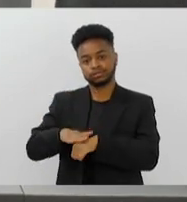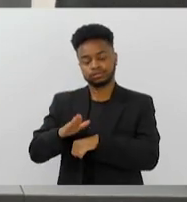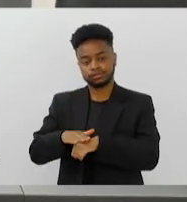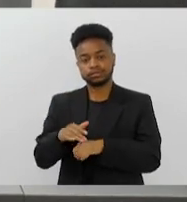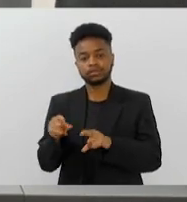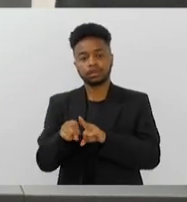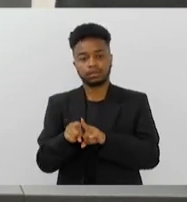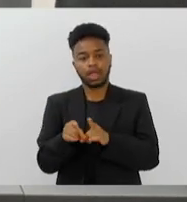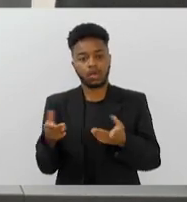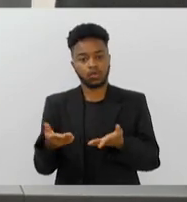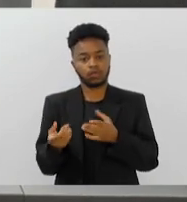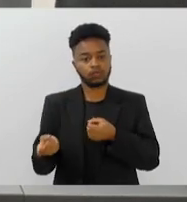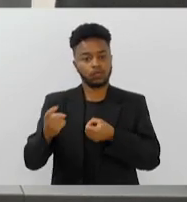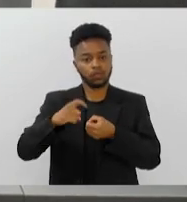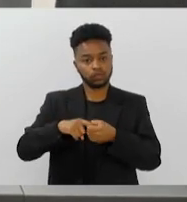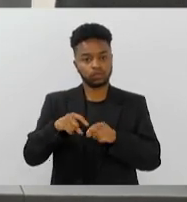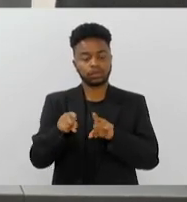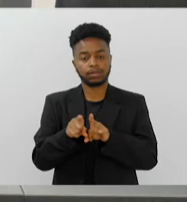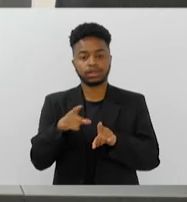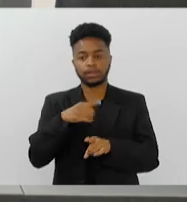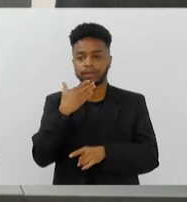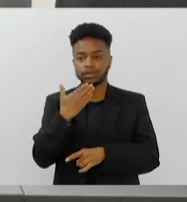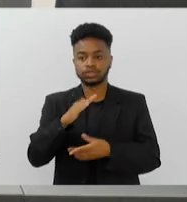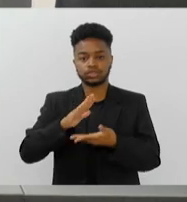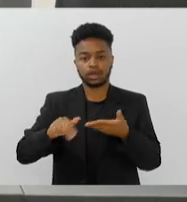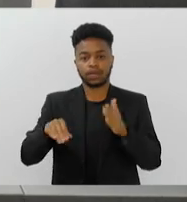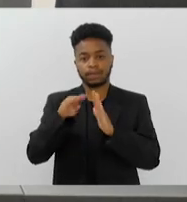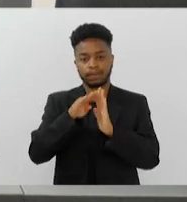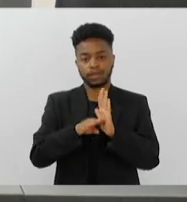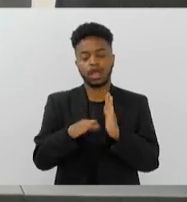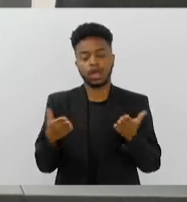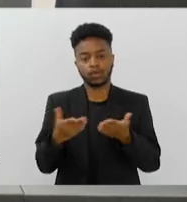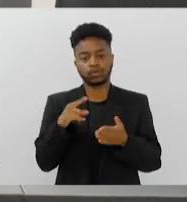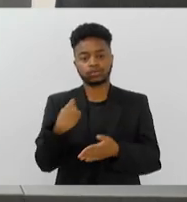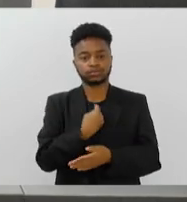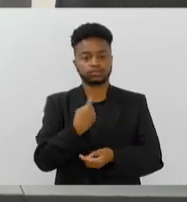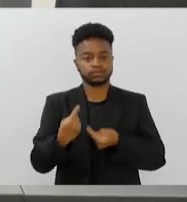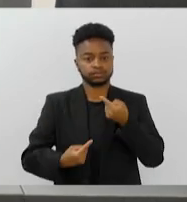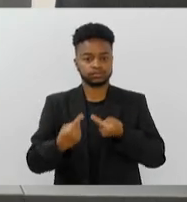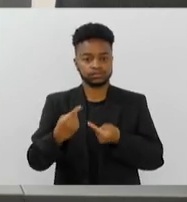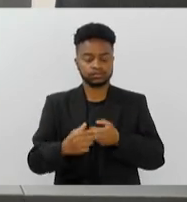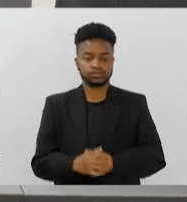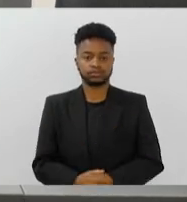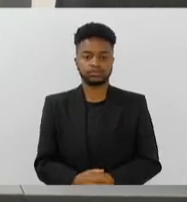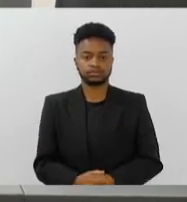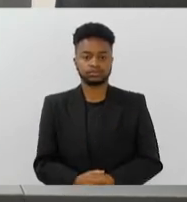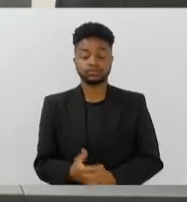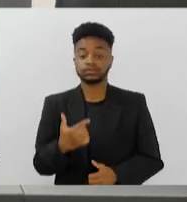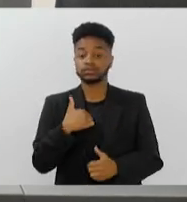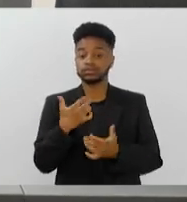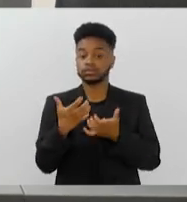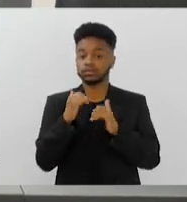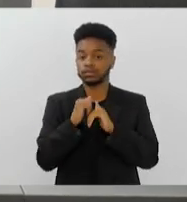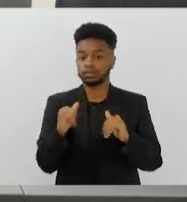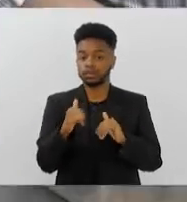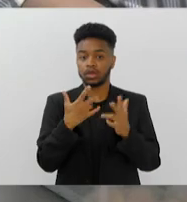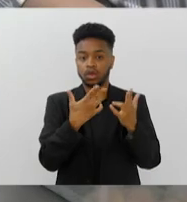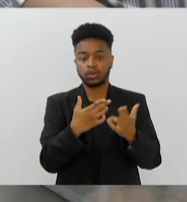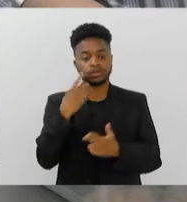está de novo, e havia um pedido de retirada de pauta, e é isso que a gente está discutindo, isso. Deputado Mink. Não é só para dizer que isso que o deputado Luiz Paulo